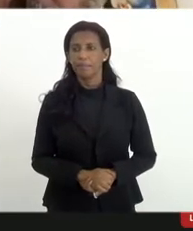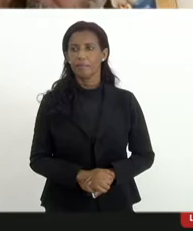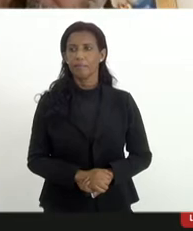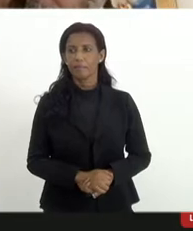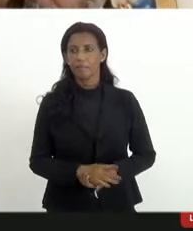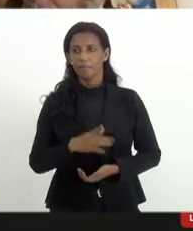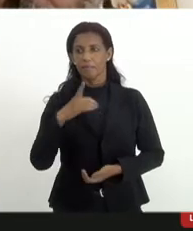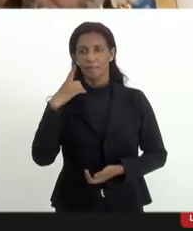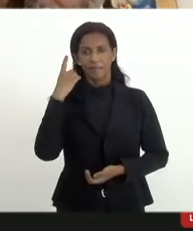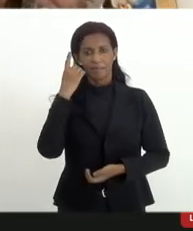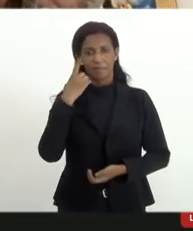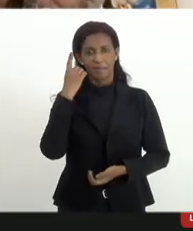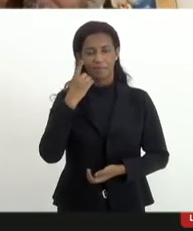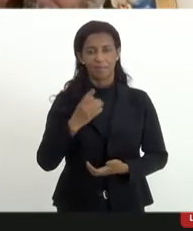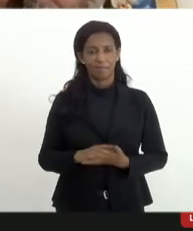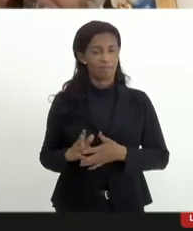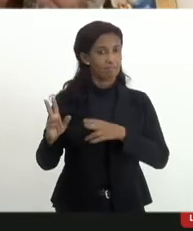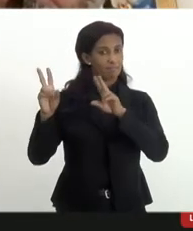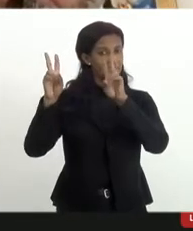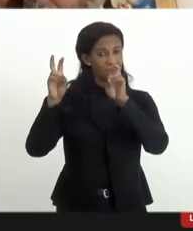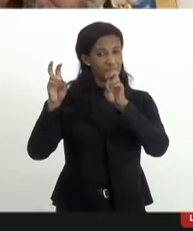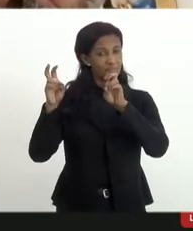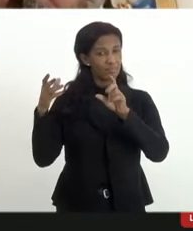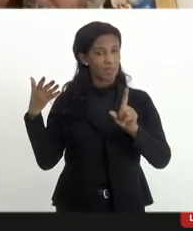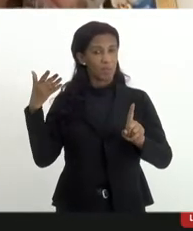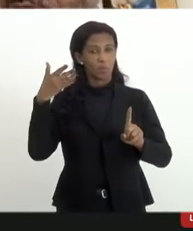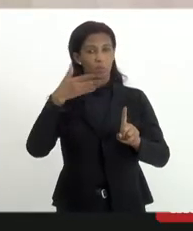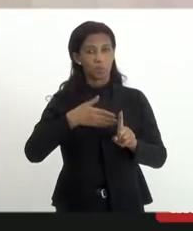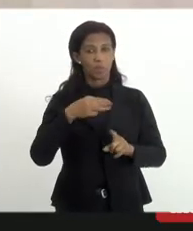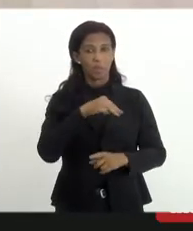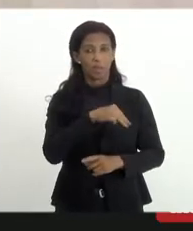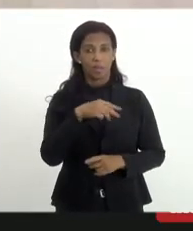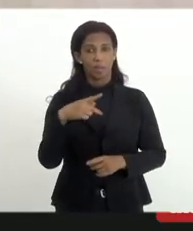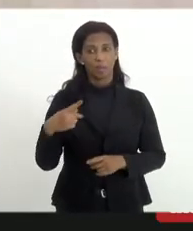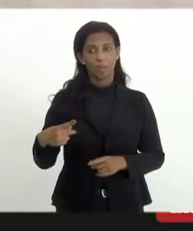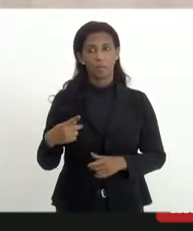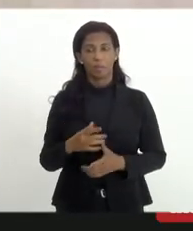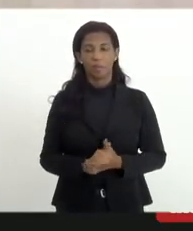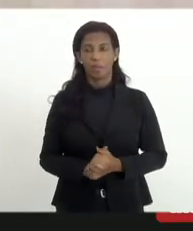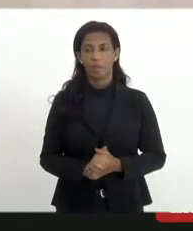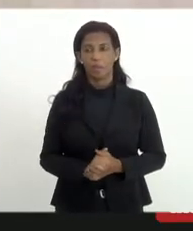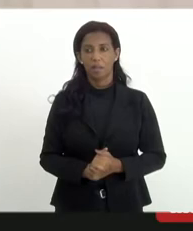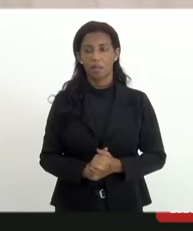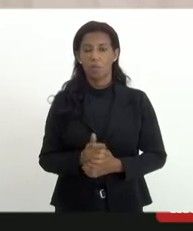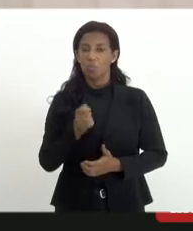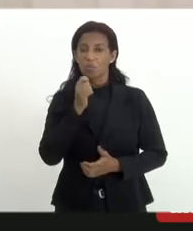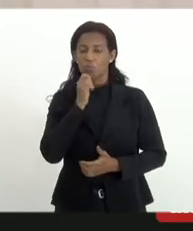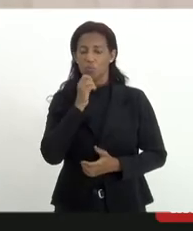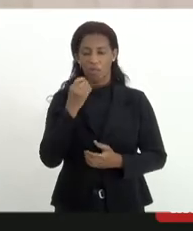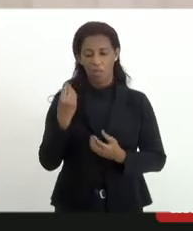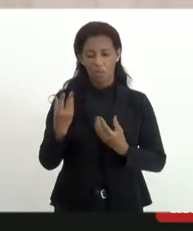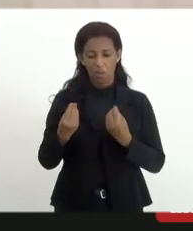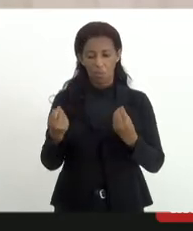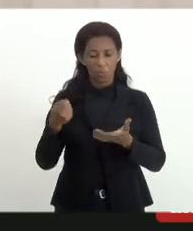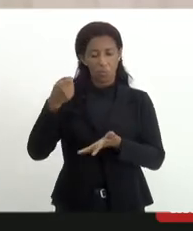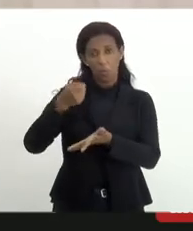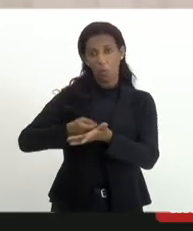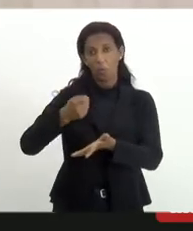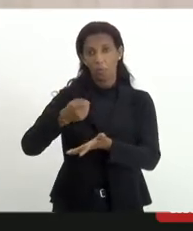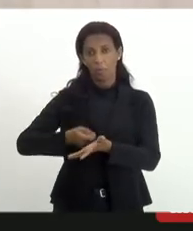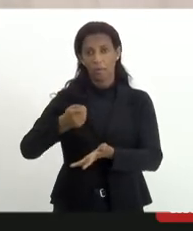Não, deputado, é um tema bastante específico. O Ministério Público, né, geralmente não tem atribuição assim, para cobranças